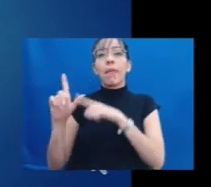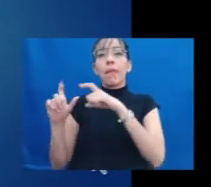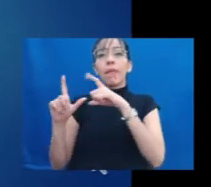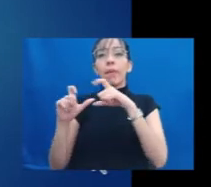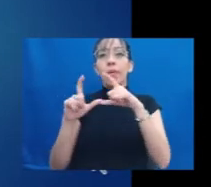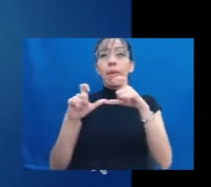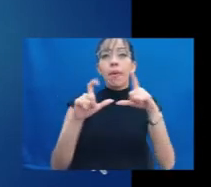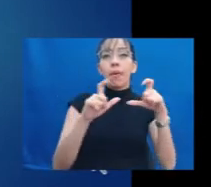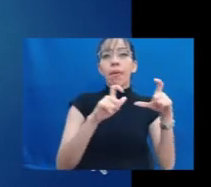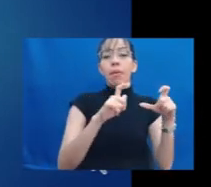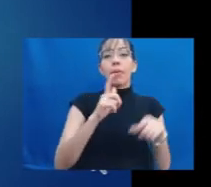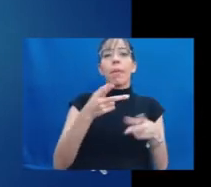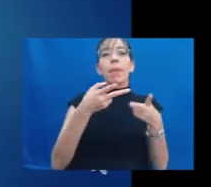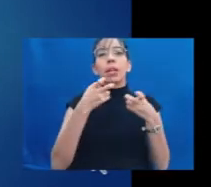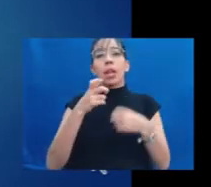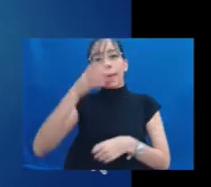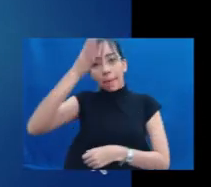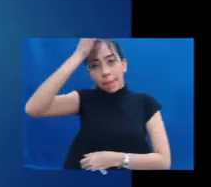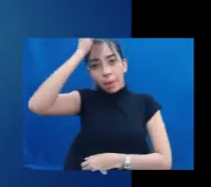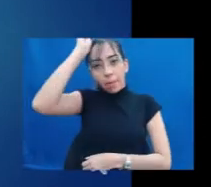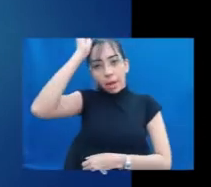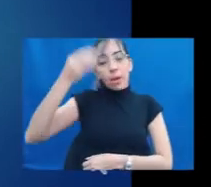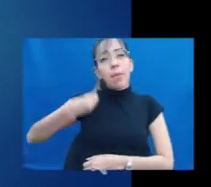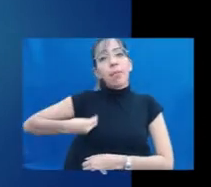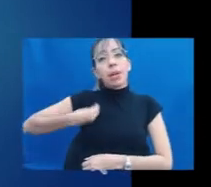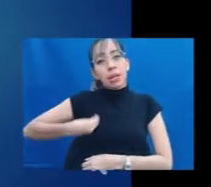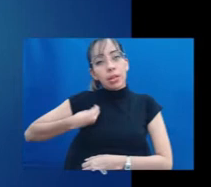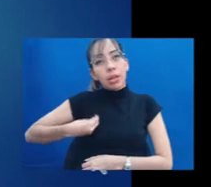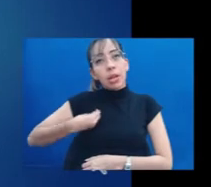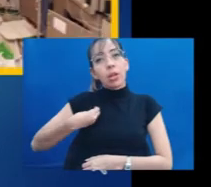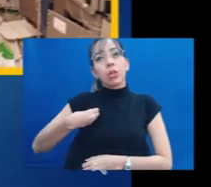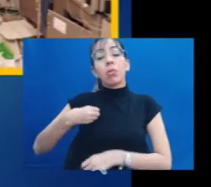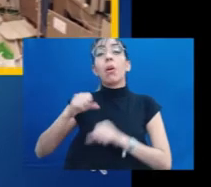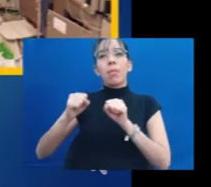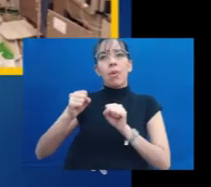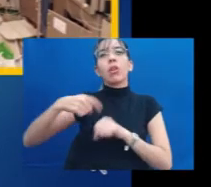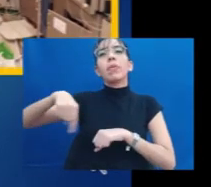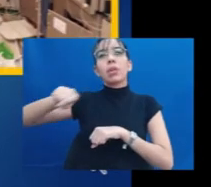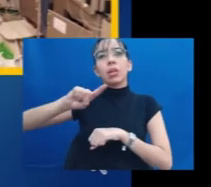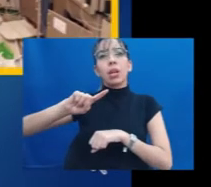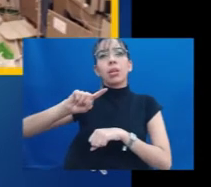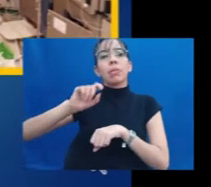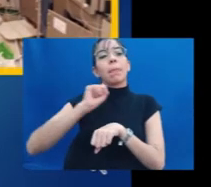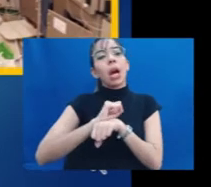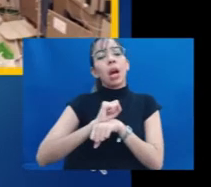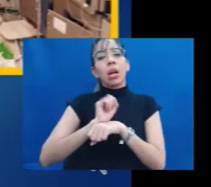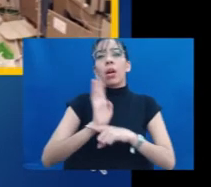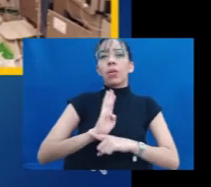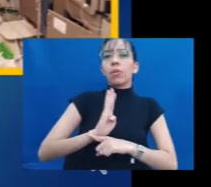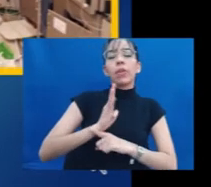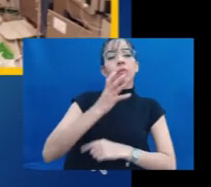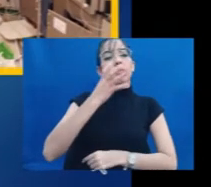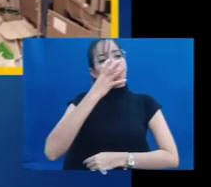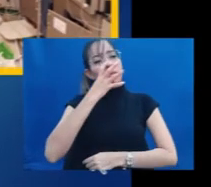Aqui tem uma série de imagens, inclusive aqui com a presença dos bombeiros. Depois vocês podem observar de forma mais